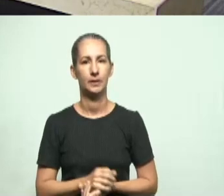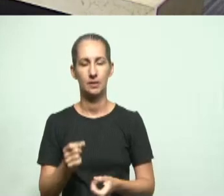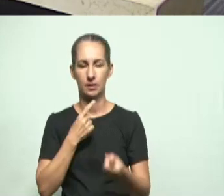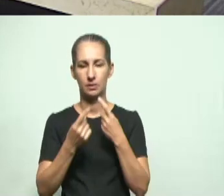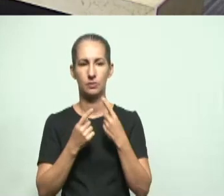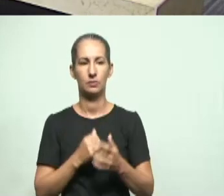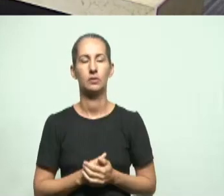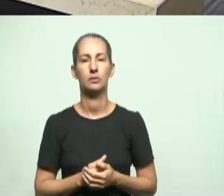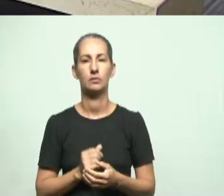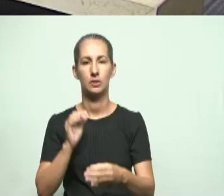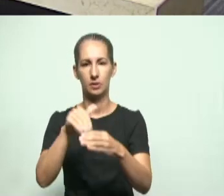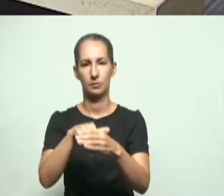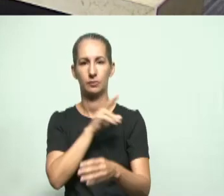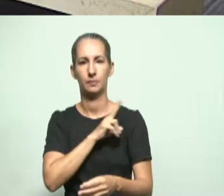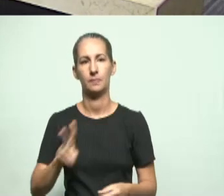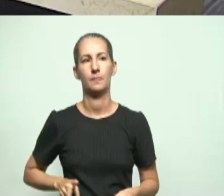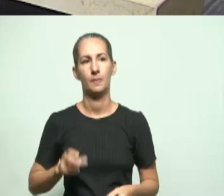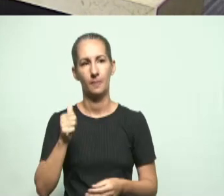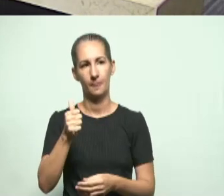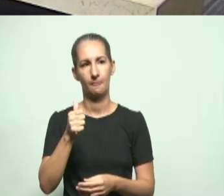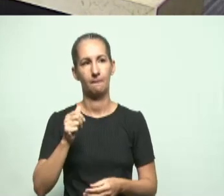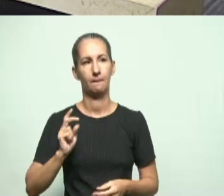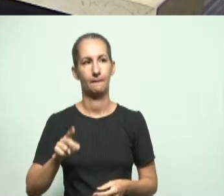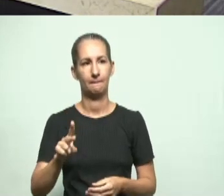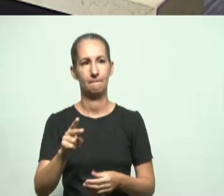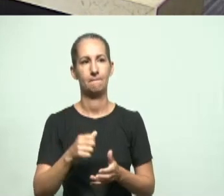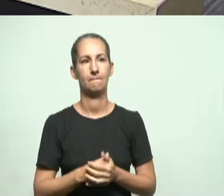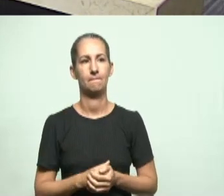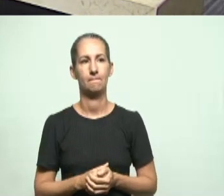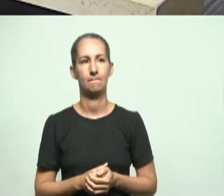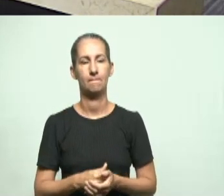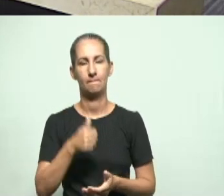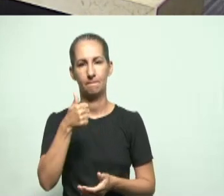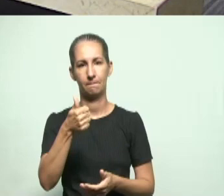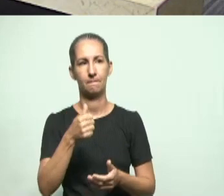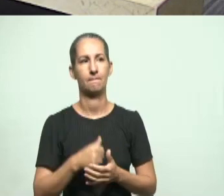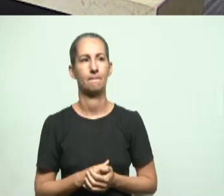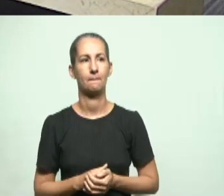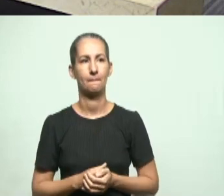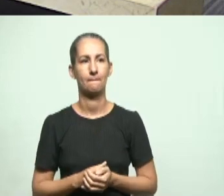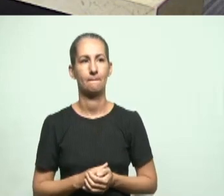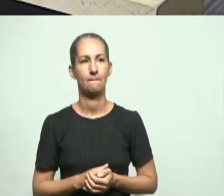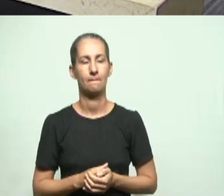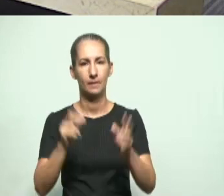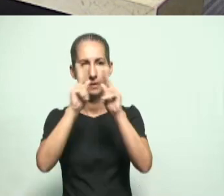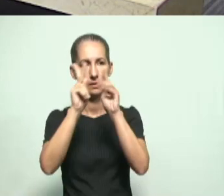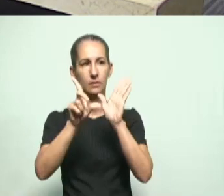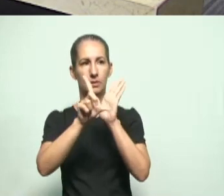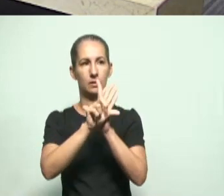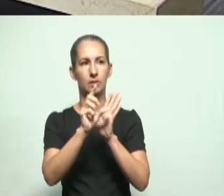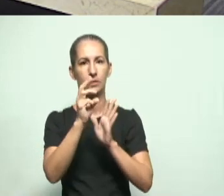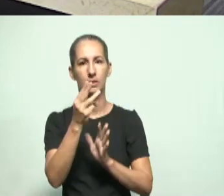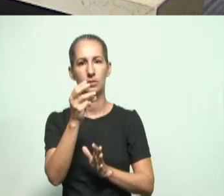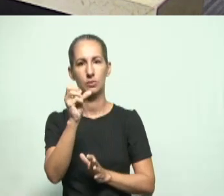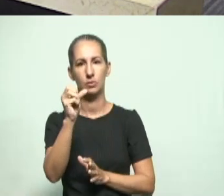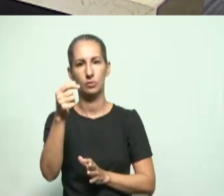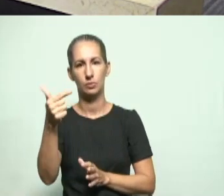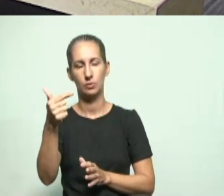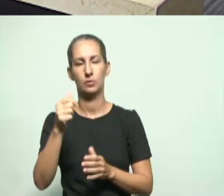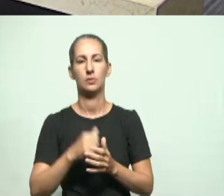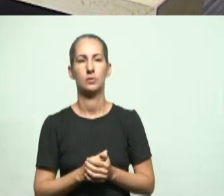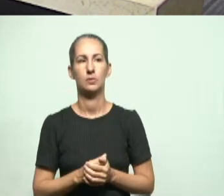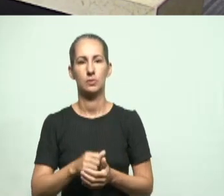Encerrada a discussão, votos, vereadores que aprovam, permaneçam como estão. Projeto aprovado. Projeto de lei 382, professor Roberto